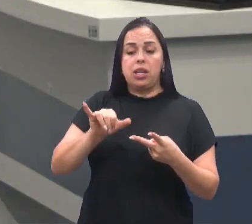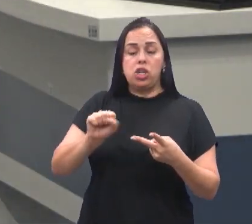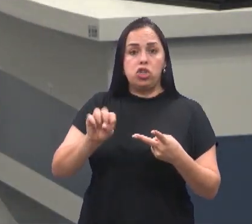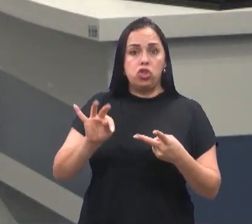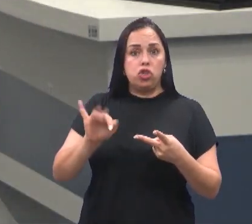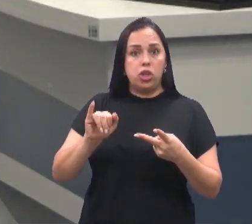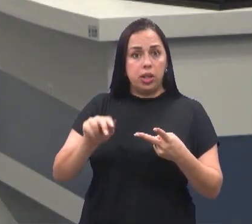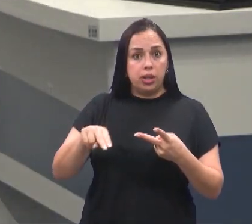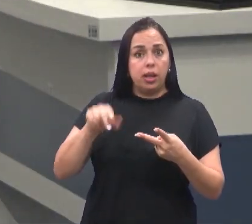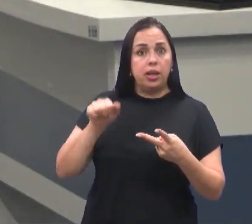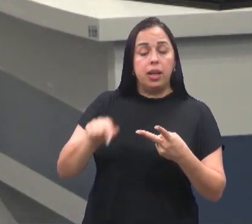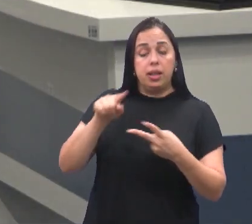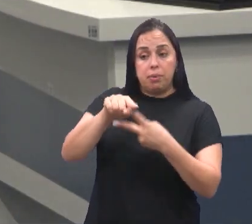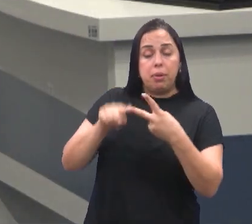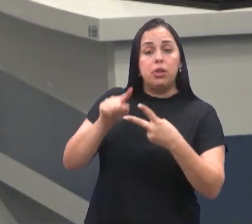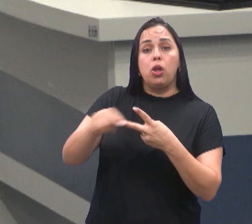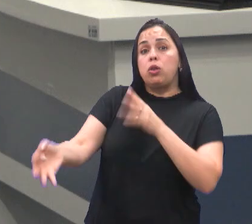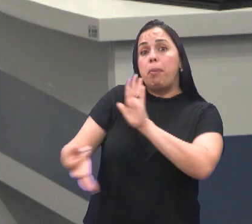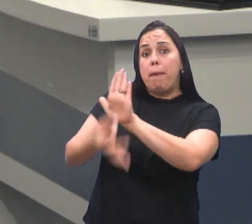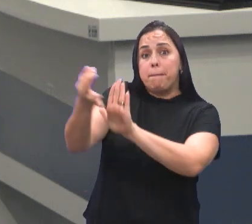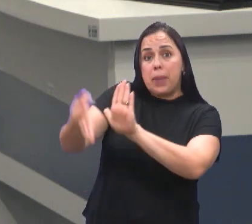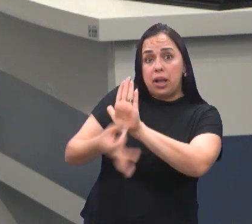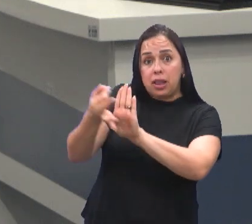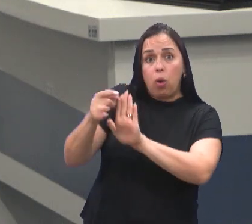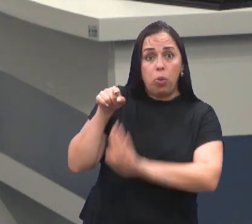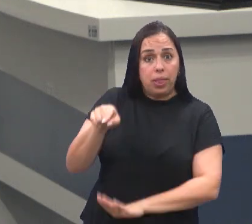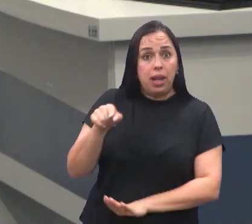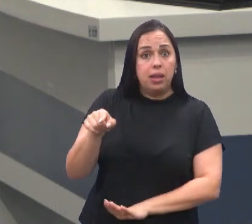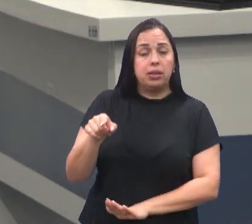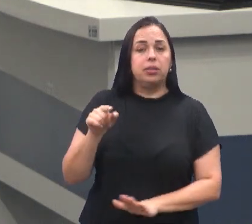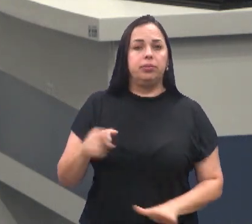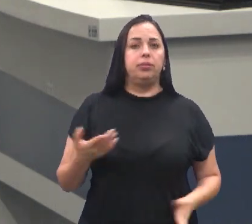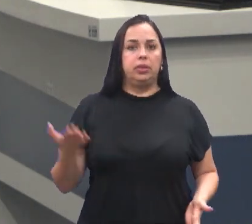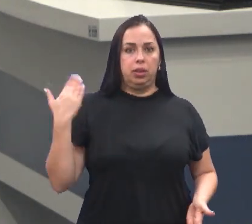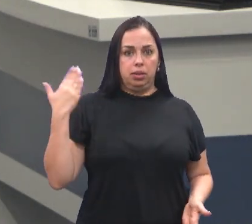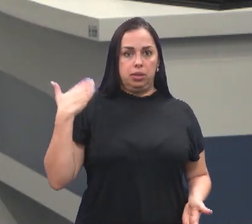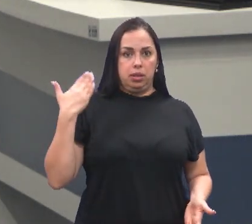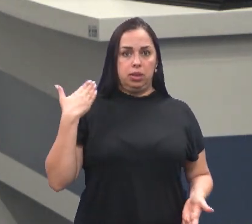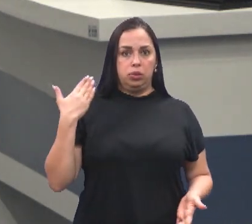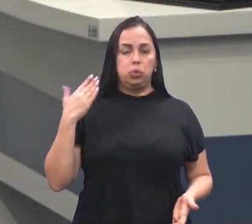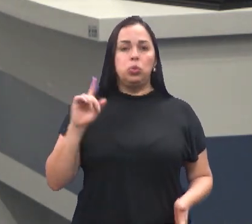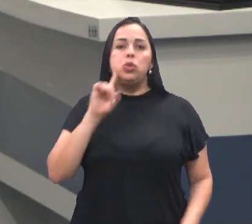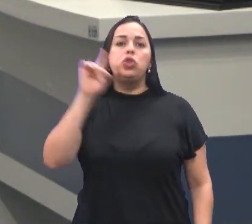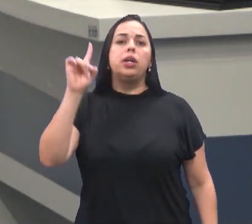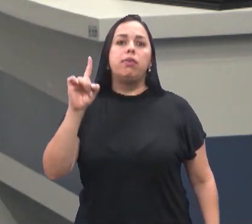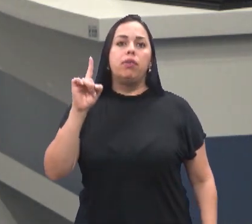no julgamento. Quando terminou a sessão, quando foi julgado,